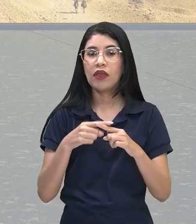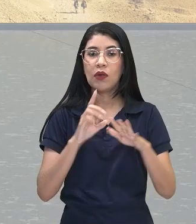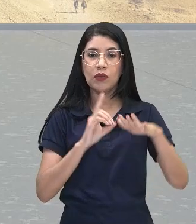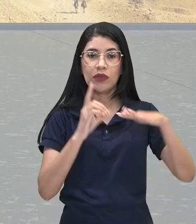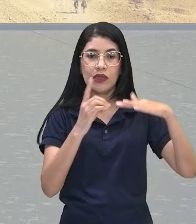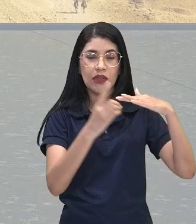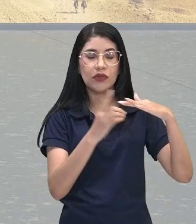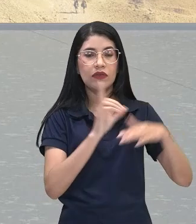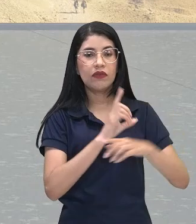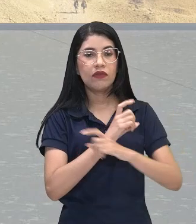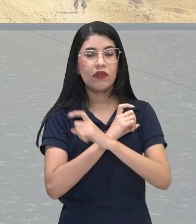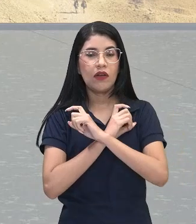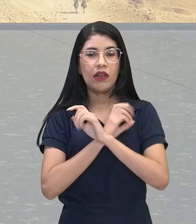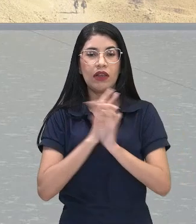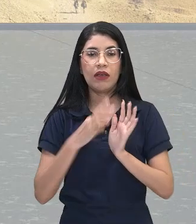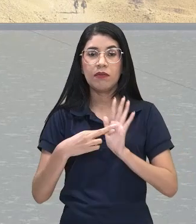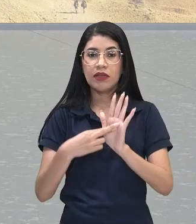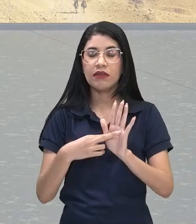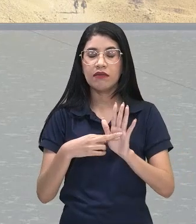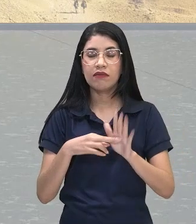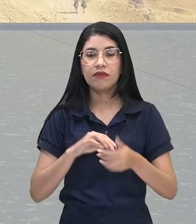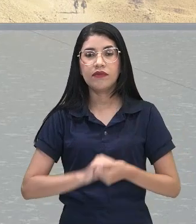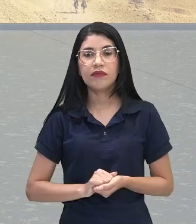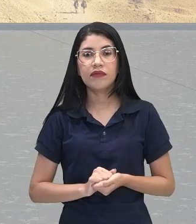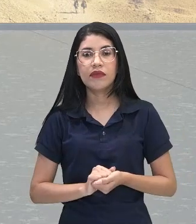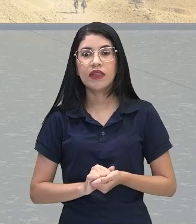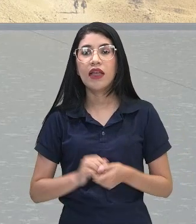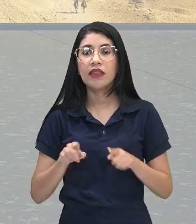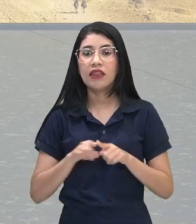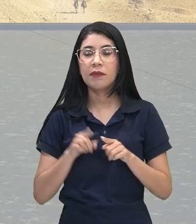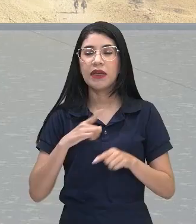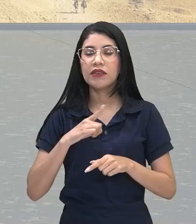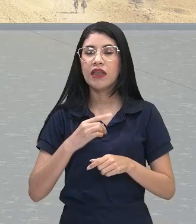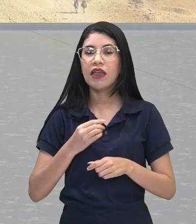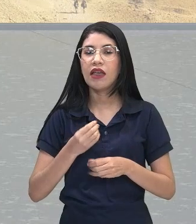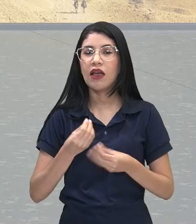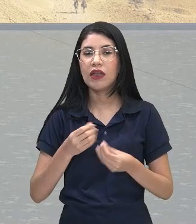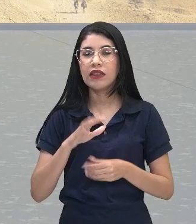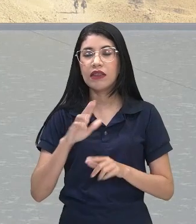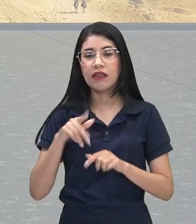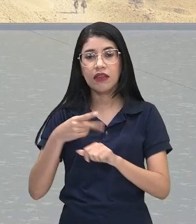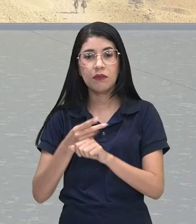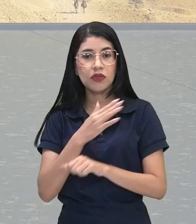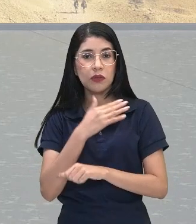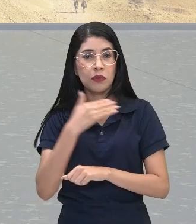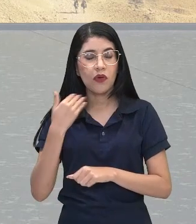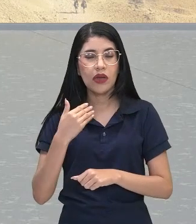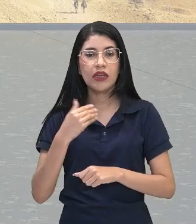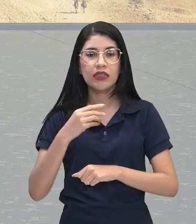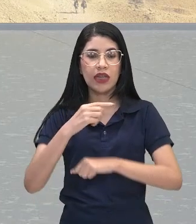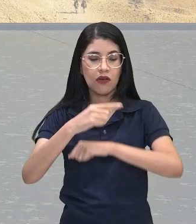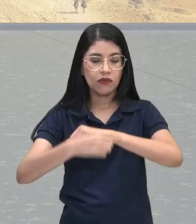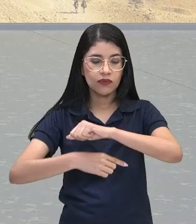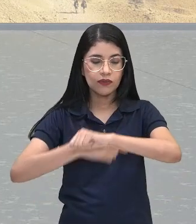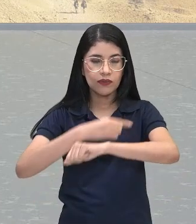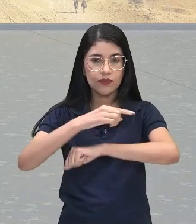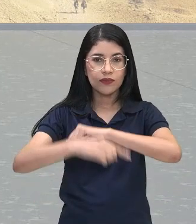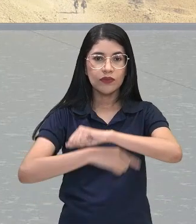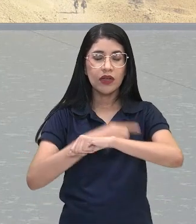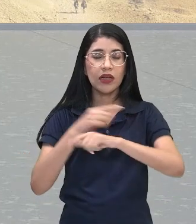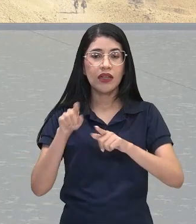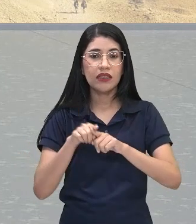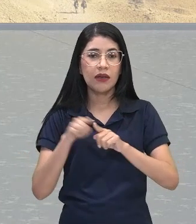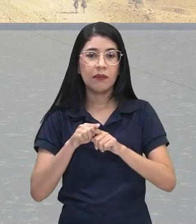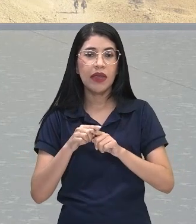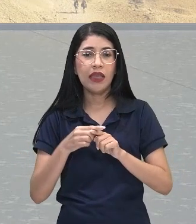e ele era mumificado. Aqui havia uma câmara onde ele era mumificado e todos os seus pertences